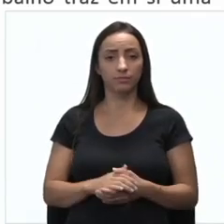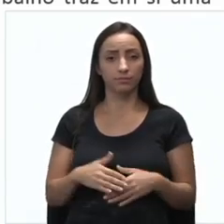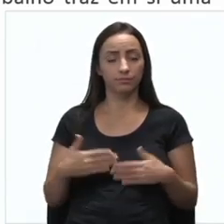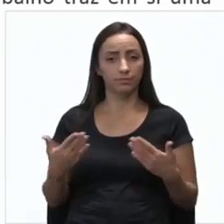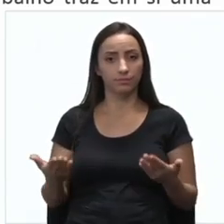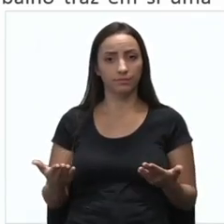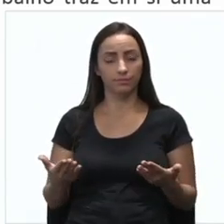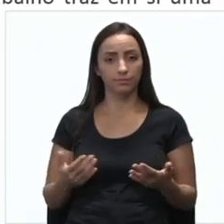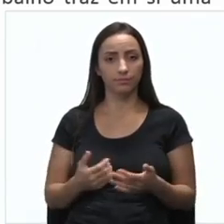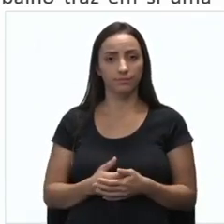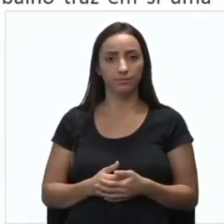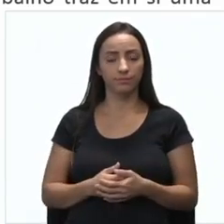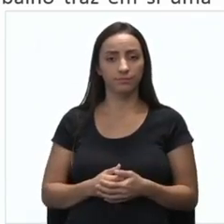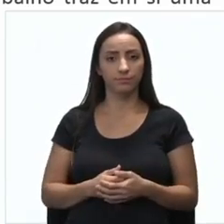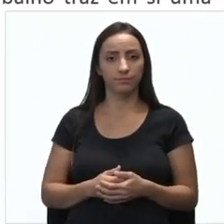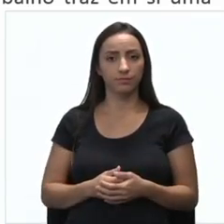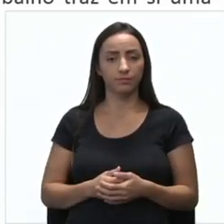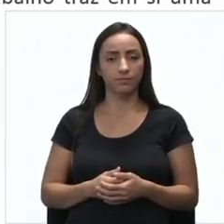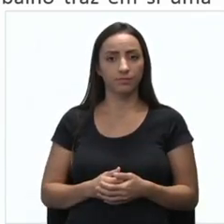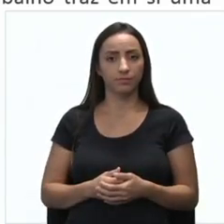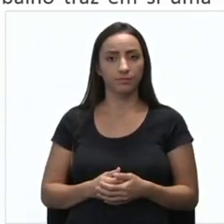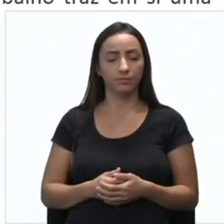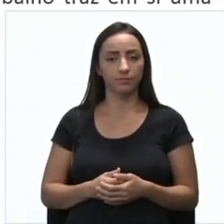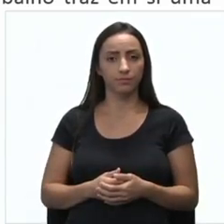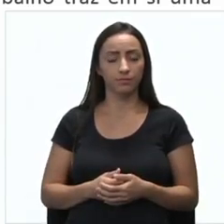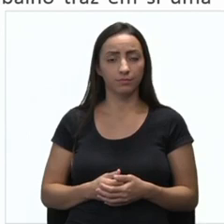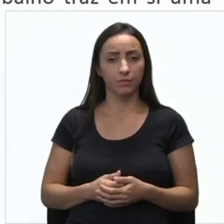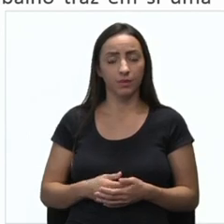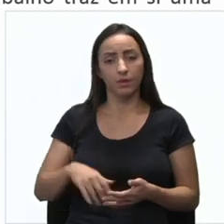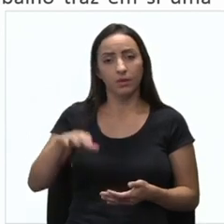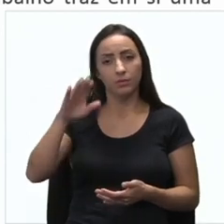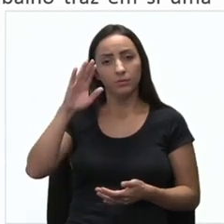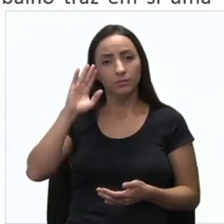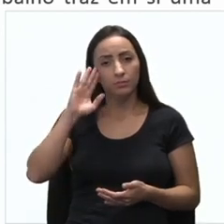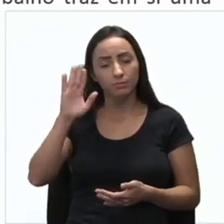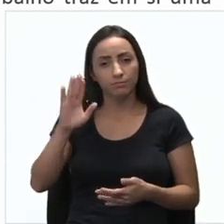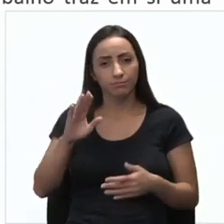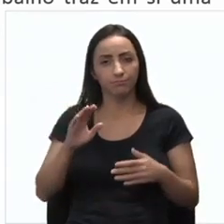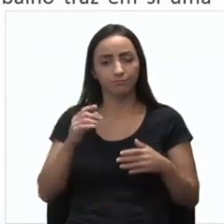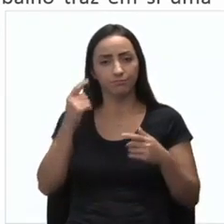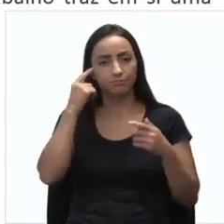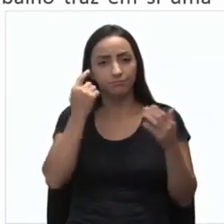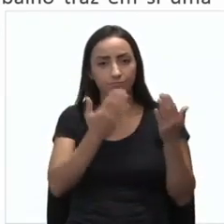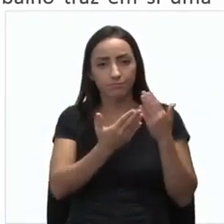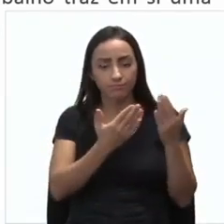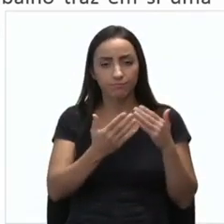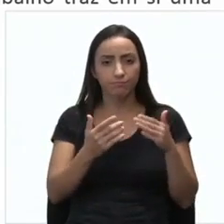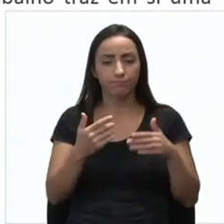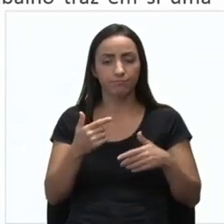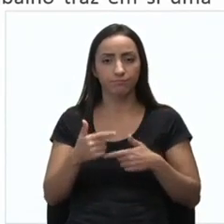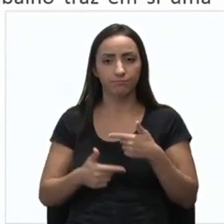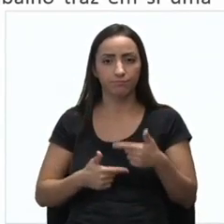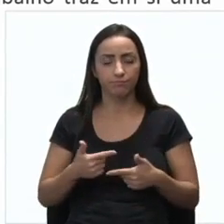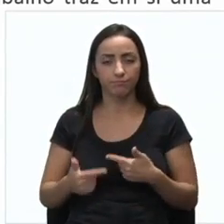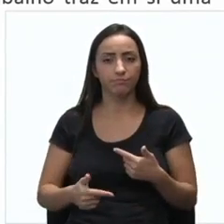Então, um dos pontos centrais da psicologia organizacional do trabalho também é